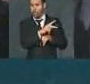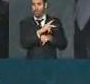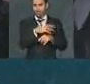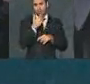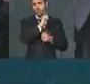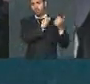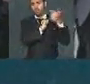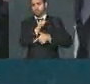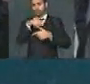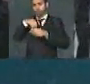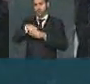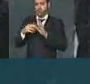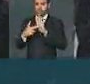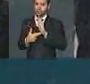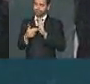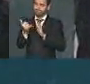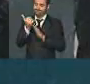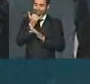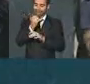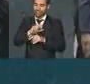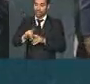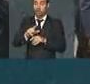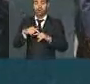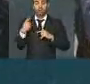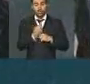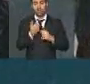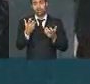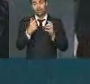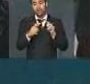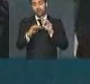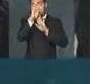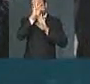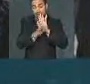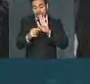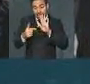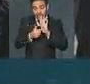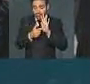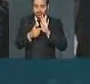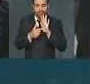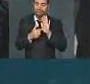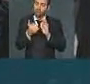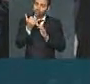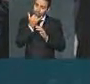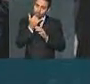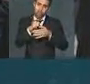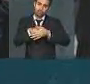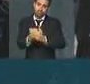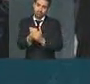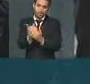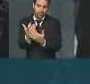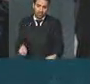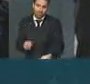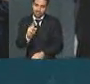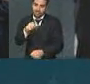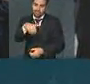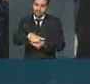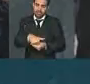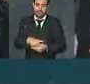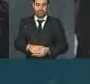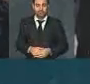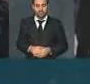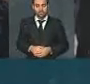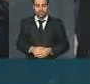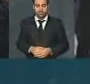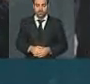deixando bem claro a vossa excelência, nós queremos sim, mas com esse texto nós vamos ter que votar o veto, senhor presidente, pelo menos assim eu entendo como falei aqui.